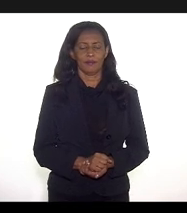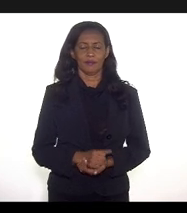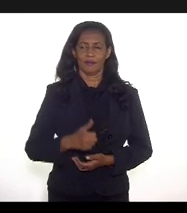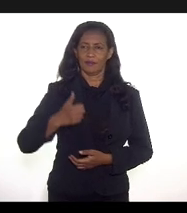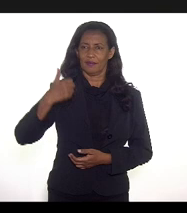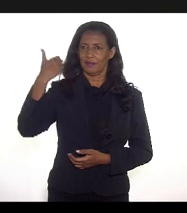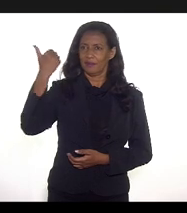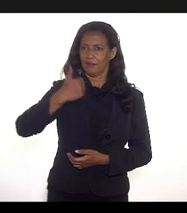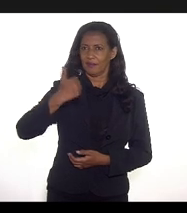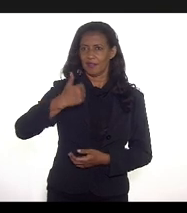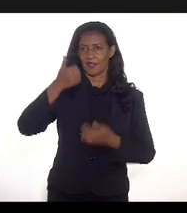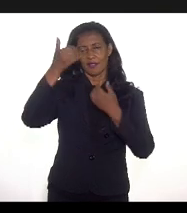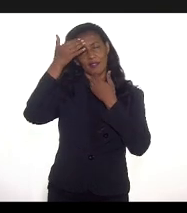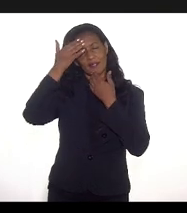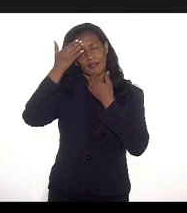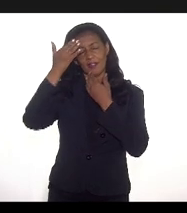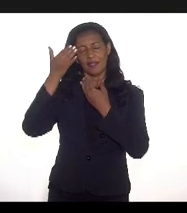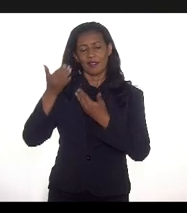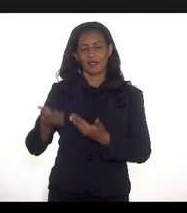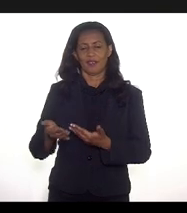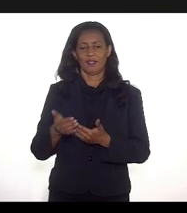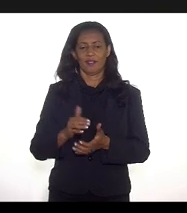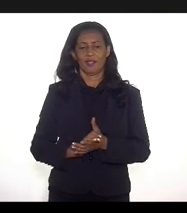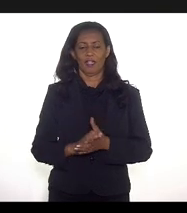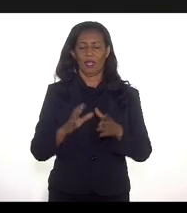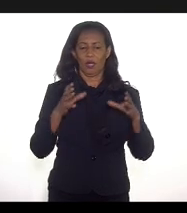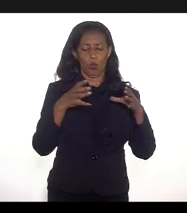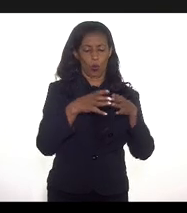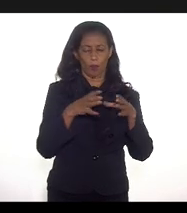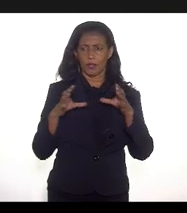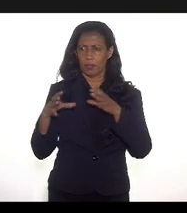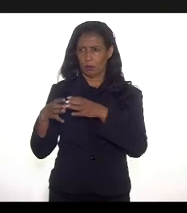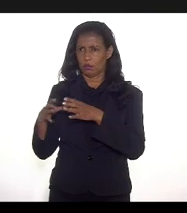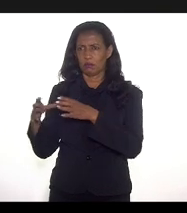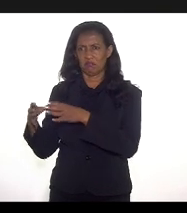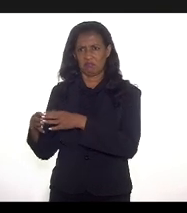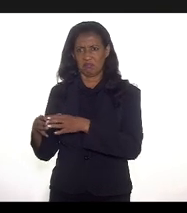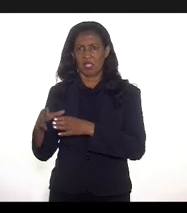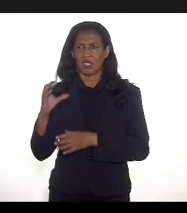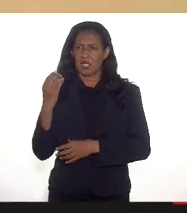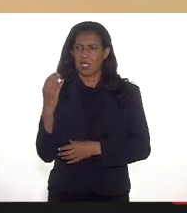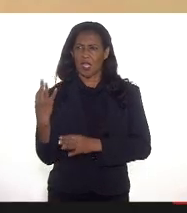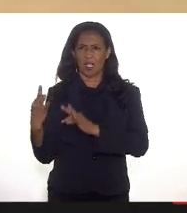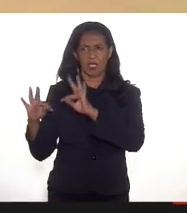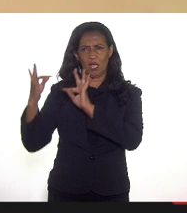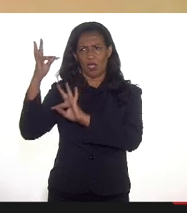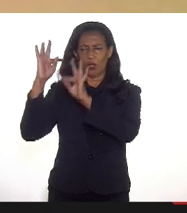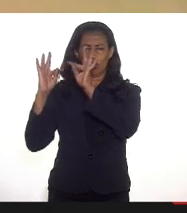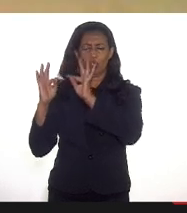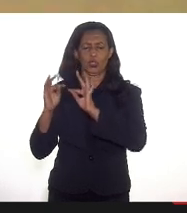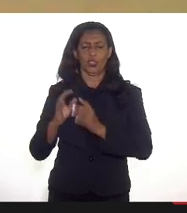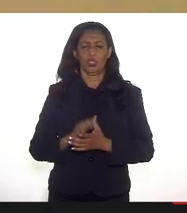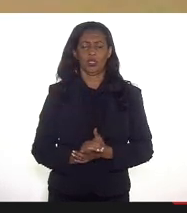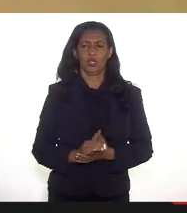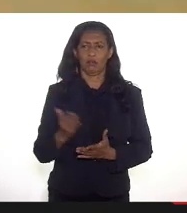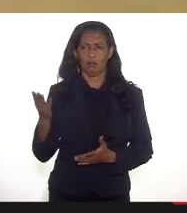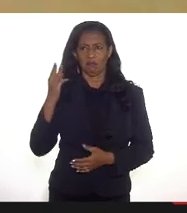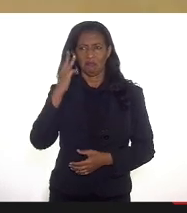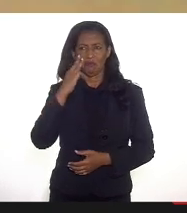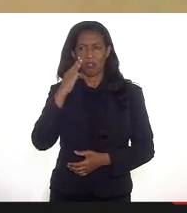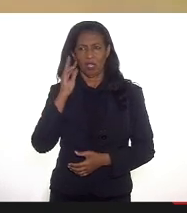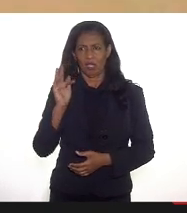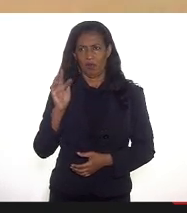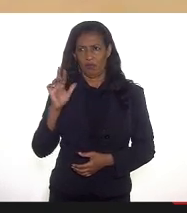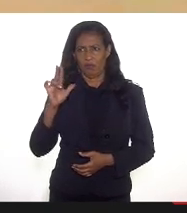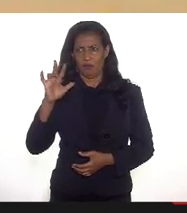Primeiro aqui eu quero agradecer às comissões de Educação e Ciência e Tecnologia, na presença dos deputados Valdec e o